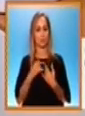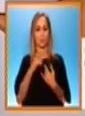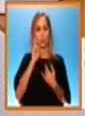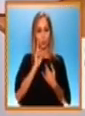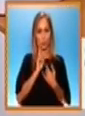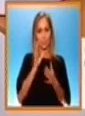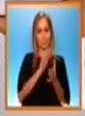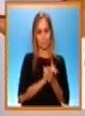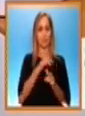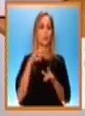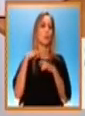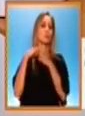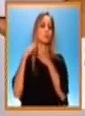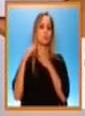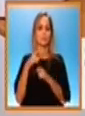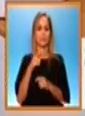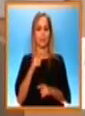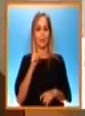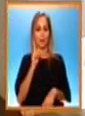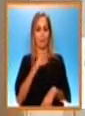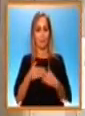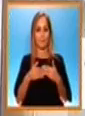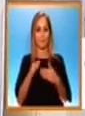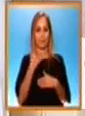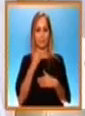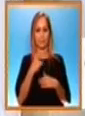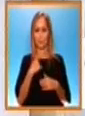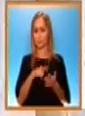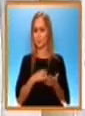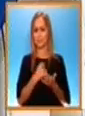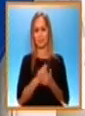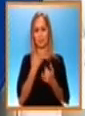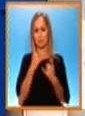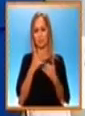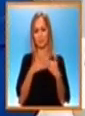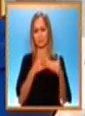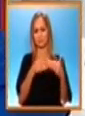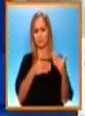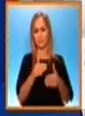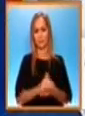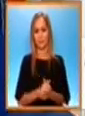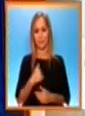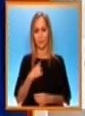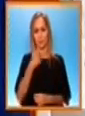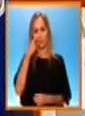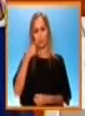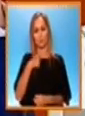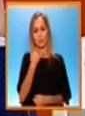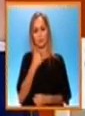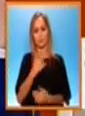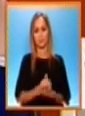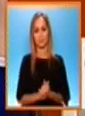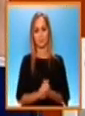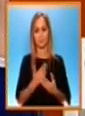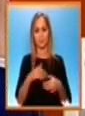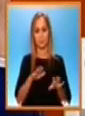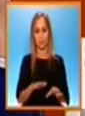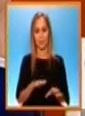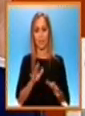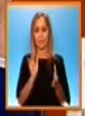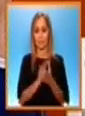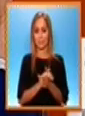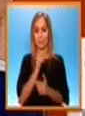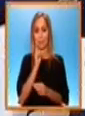vou bem. E portanto, estás a viver um momento muito feliz. Muito. Eu estou sempre a viver momentos felizes, amor. Eu sei, querida. Eu sou uma pessoa muito feliz. Mas espera, o casamento é uma